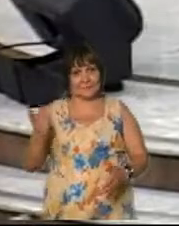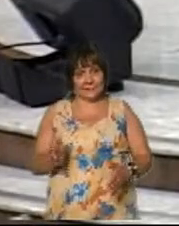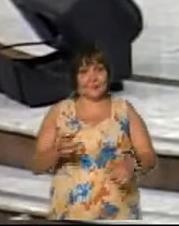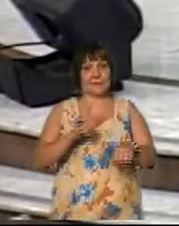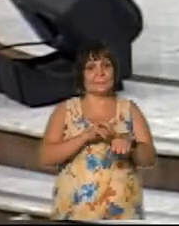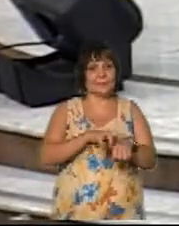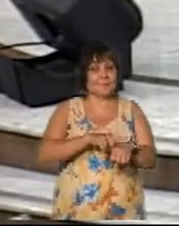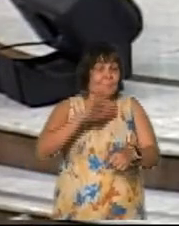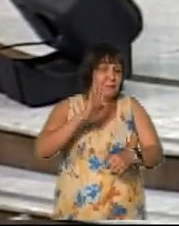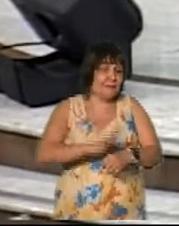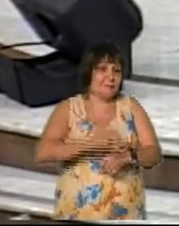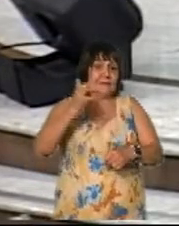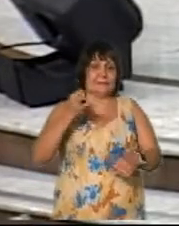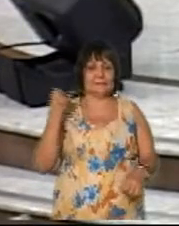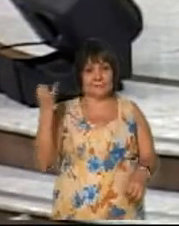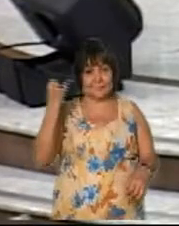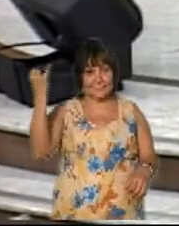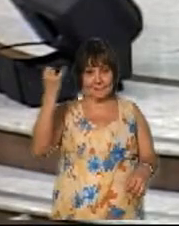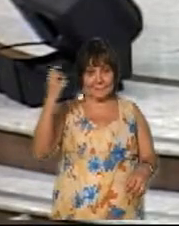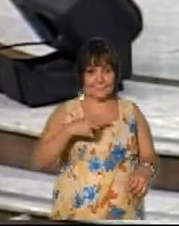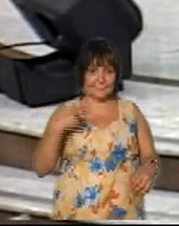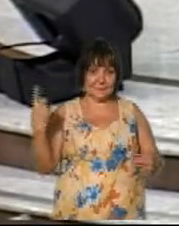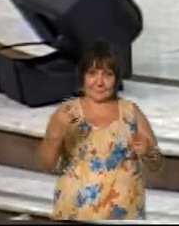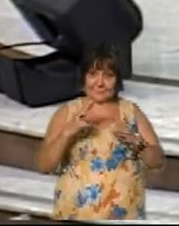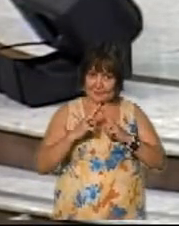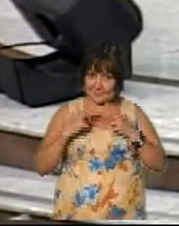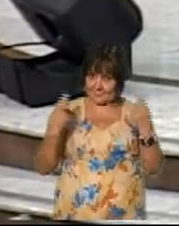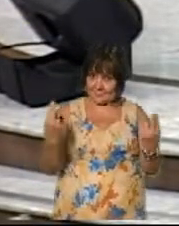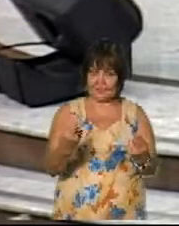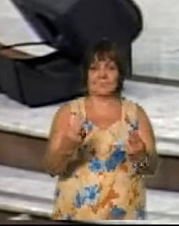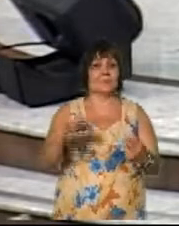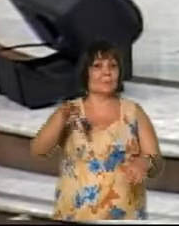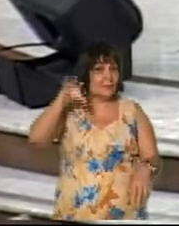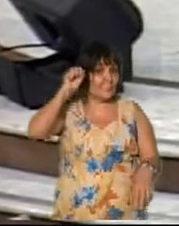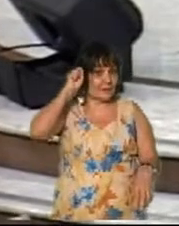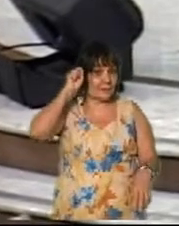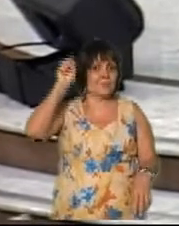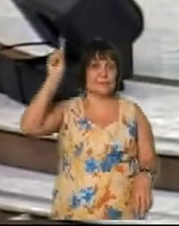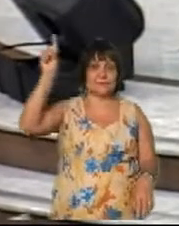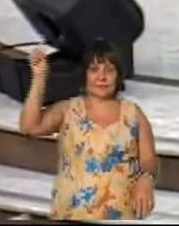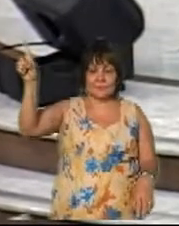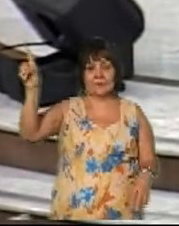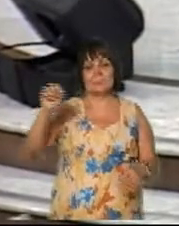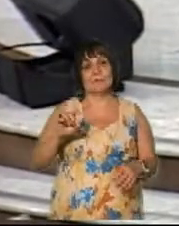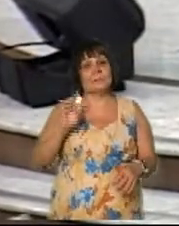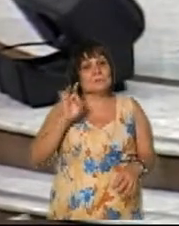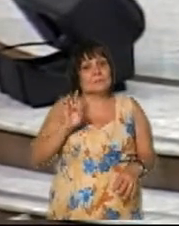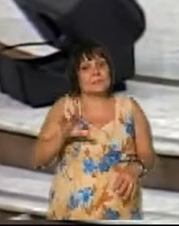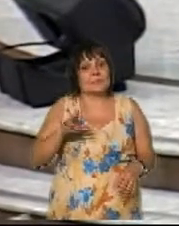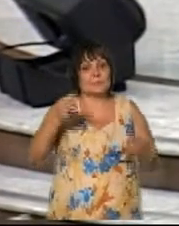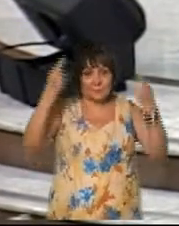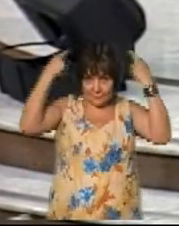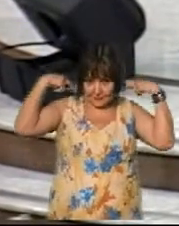O momento mais importante da nossa reunião, ouvir a voz de Deus, é uma virtude que só